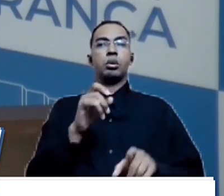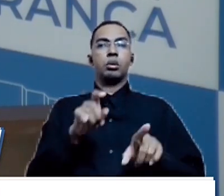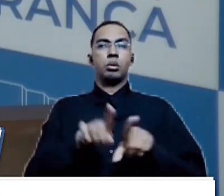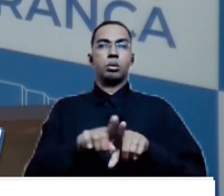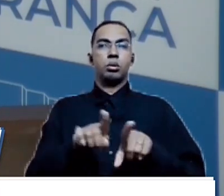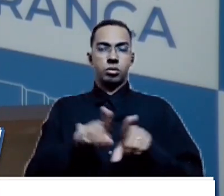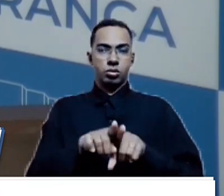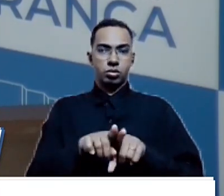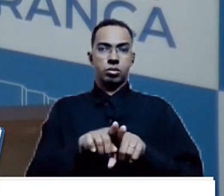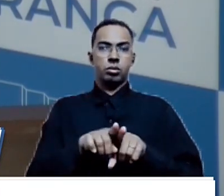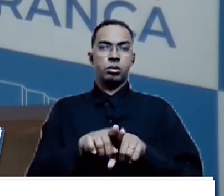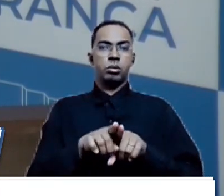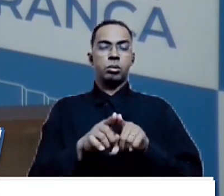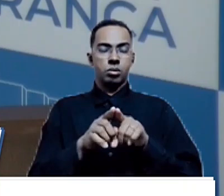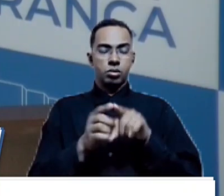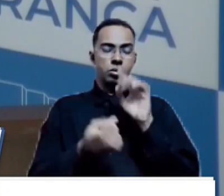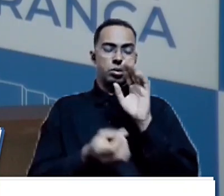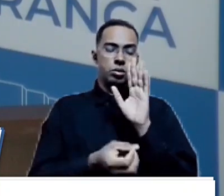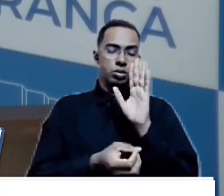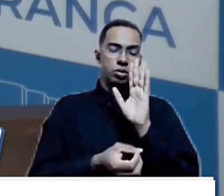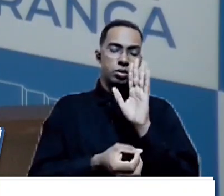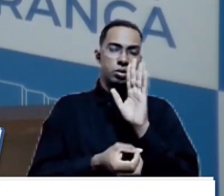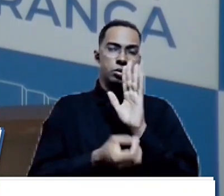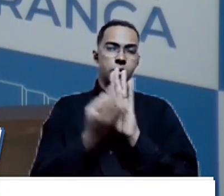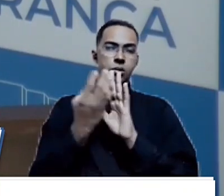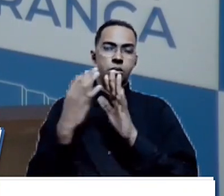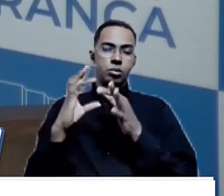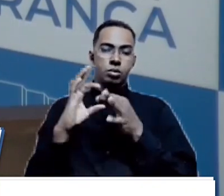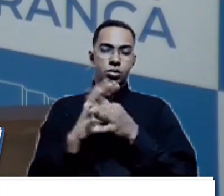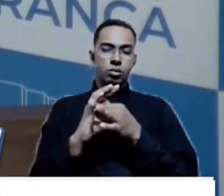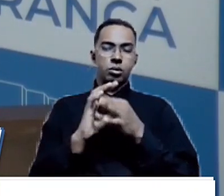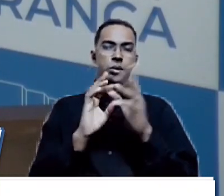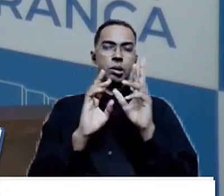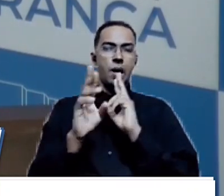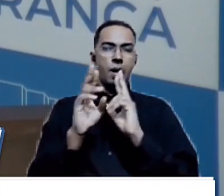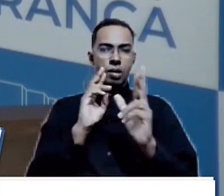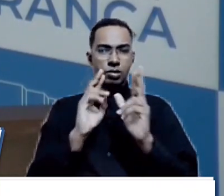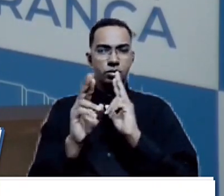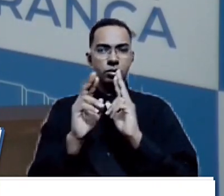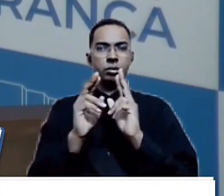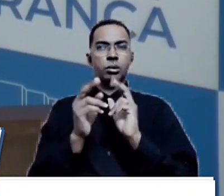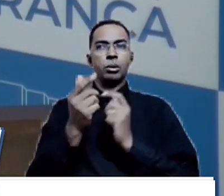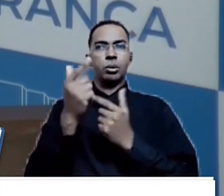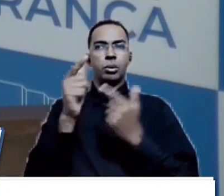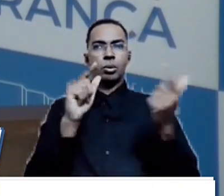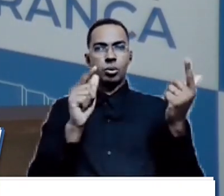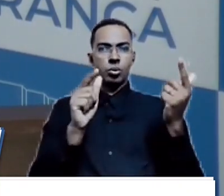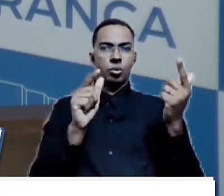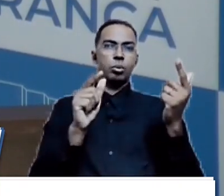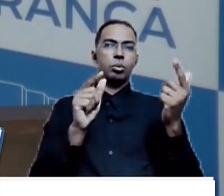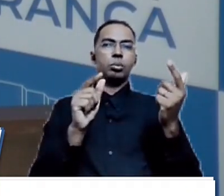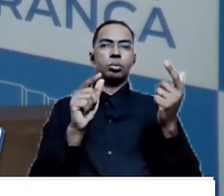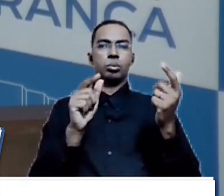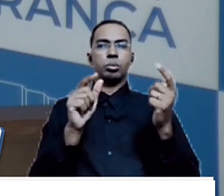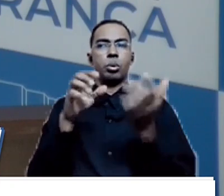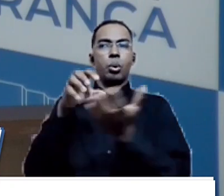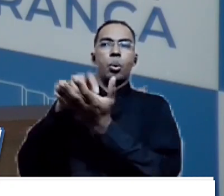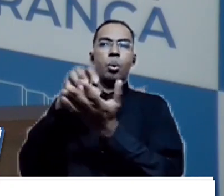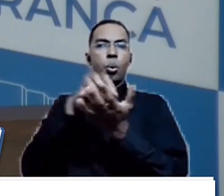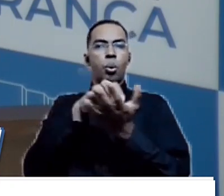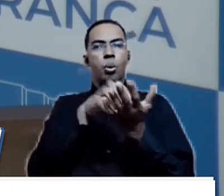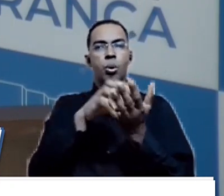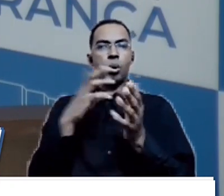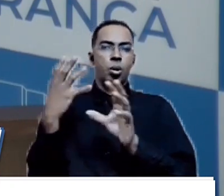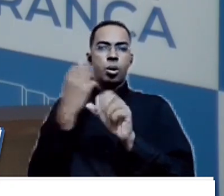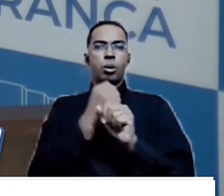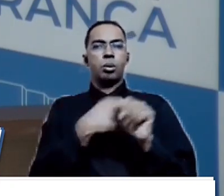construir uma relação com outros entes para reforçar o orçamento próprio